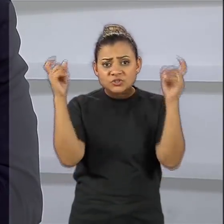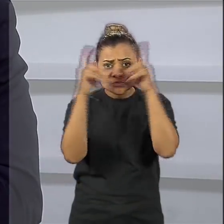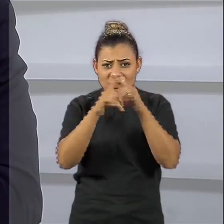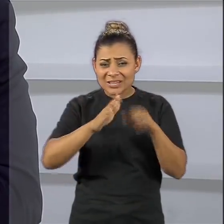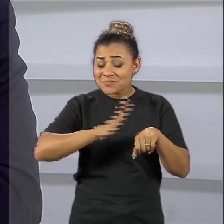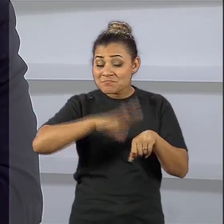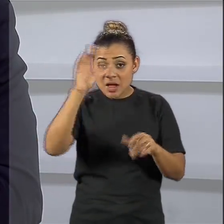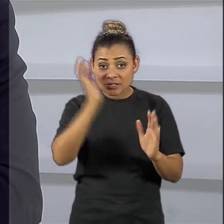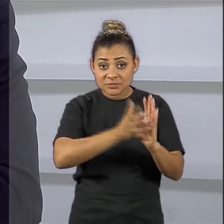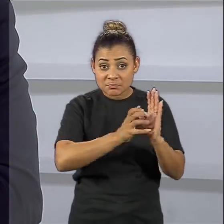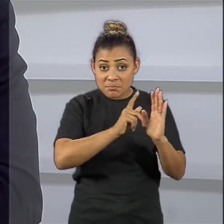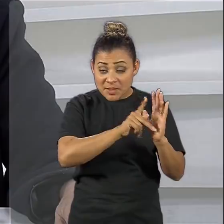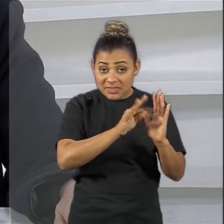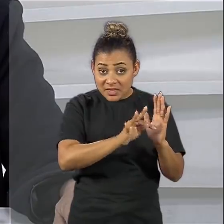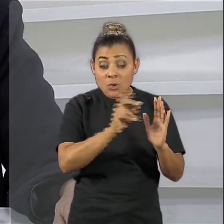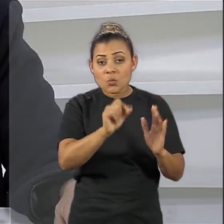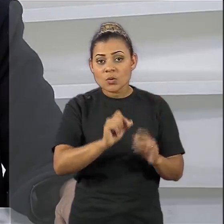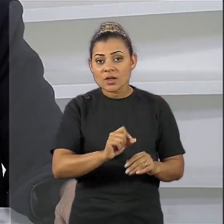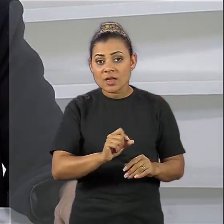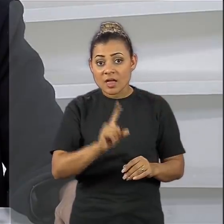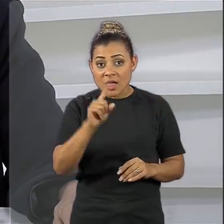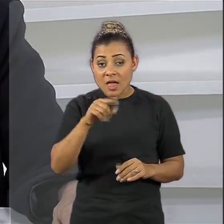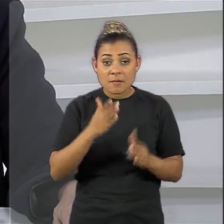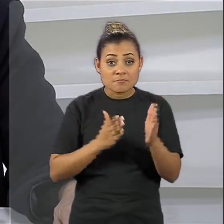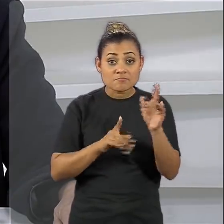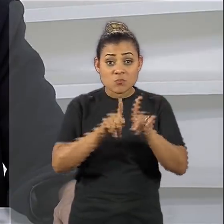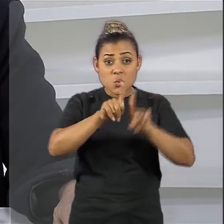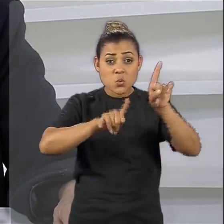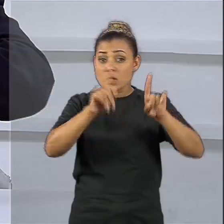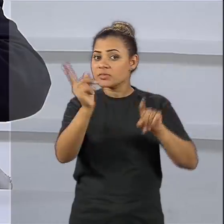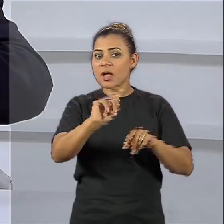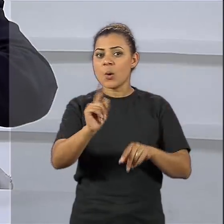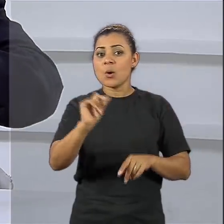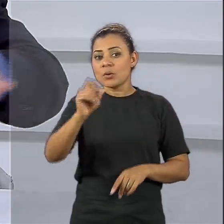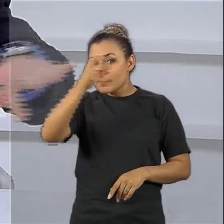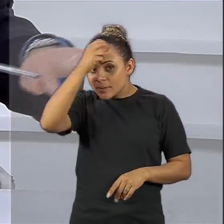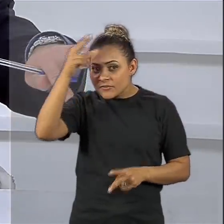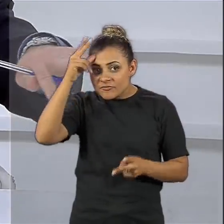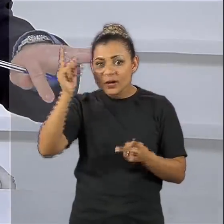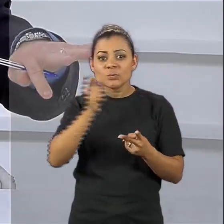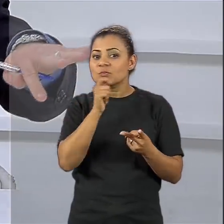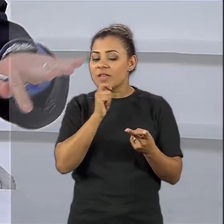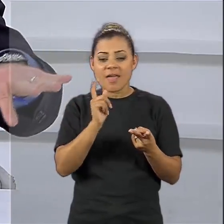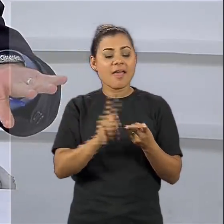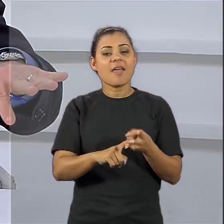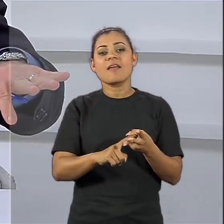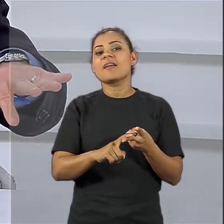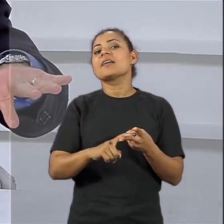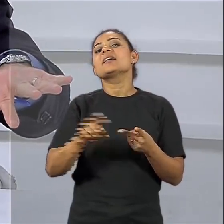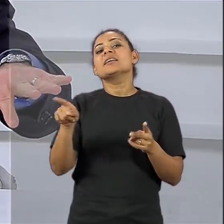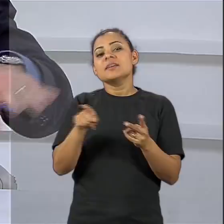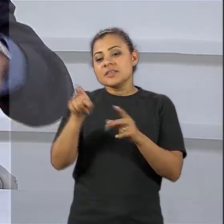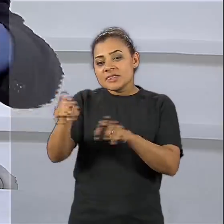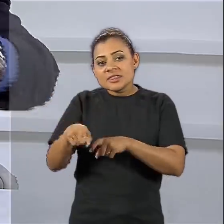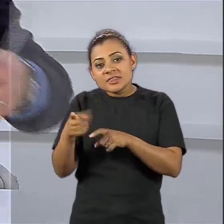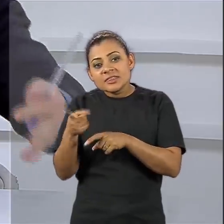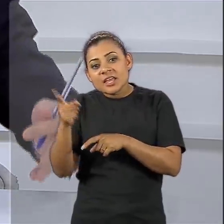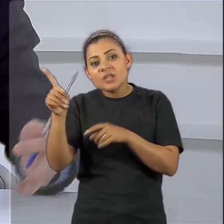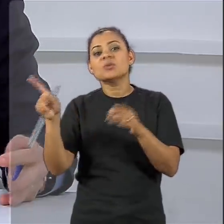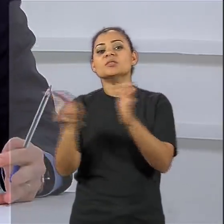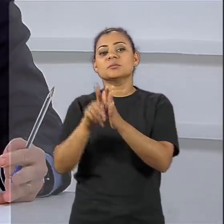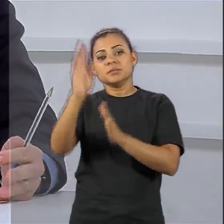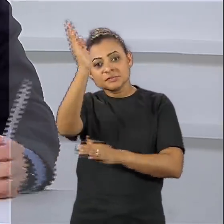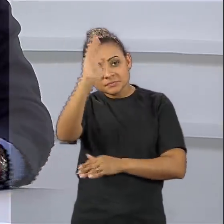ser tanto na eleição majoritária, mas vai ser sem uma rede de prefeitos, sem uma estrutura implantada pelo interior do país e também,